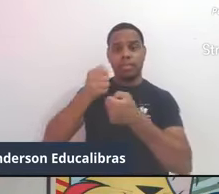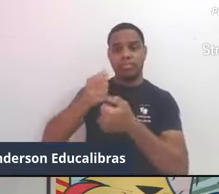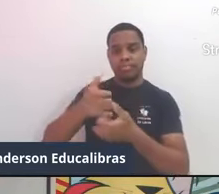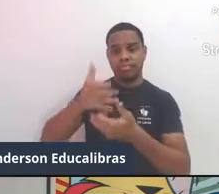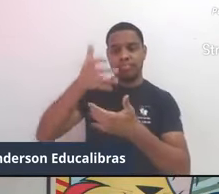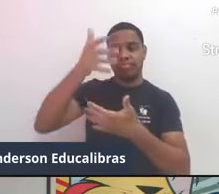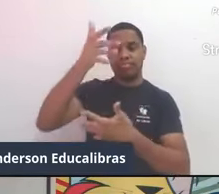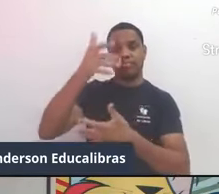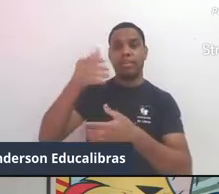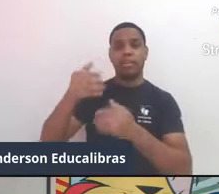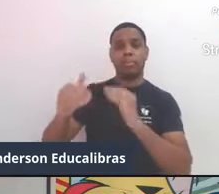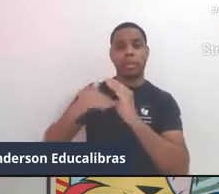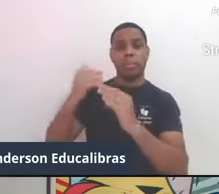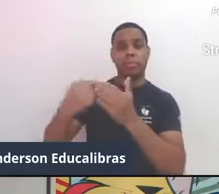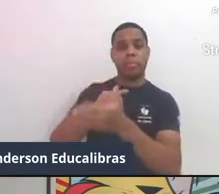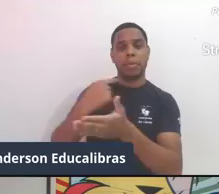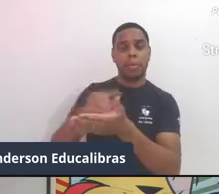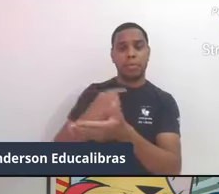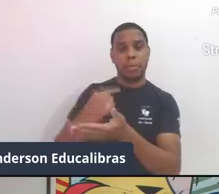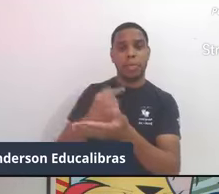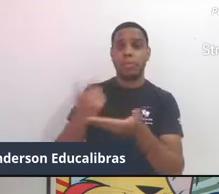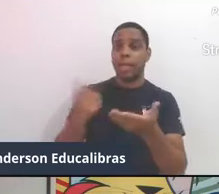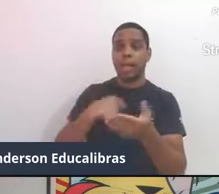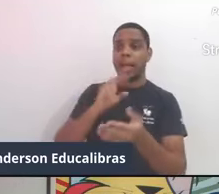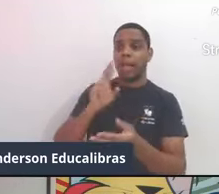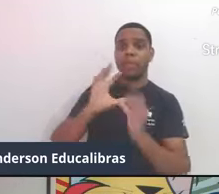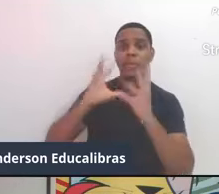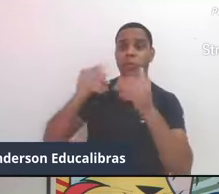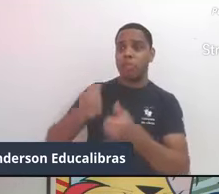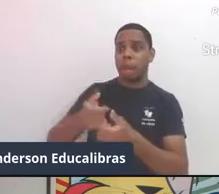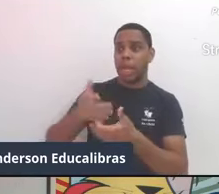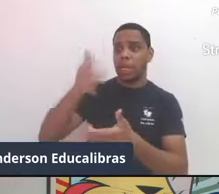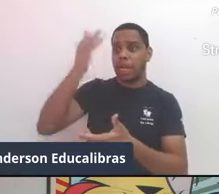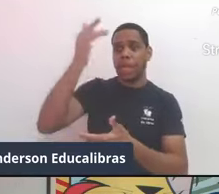muito interessantes. A gente não consegue dar conta de todas.